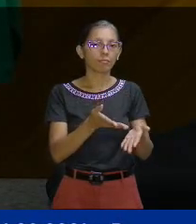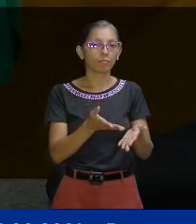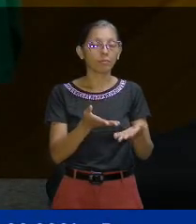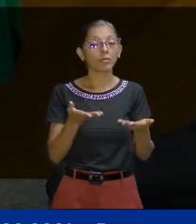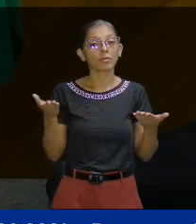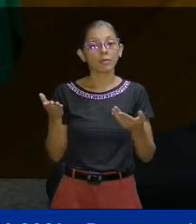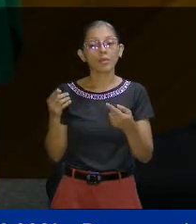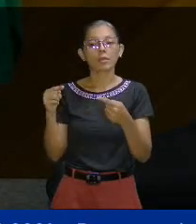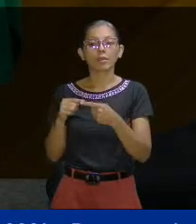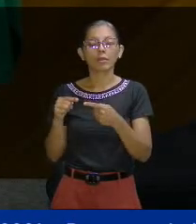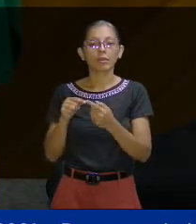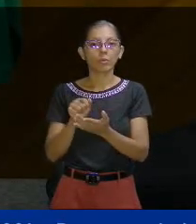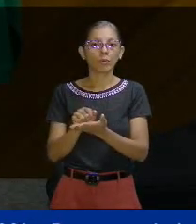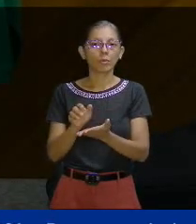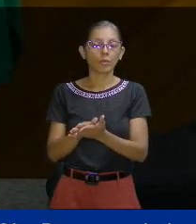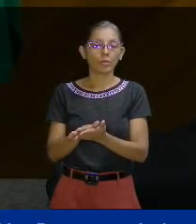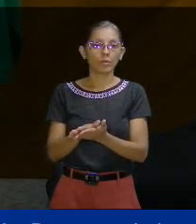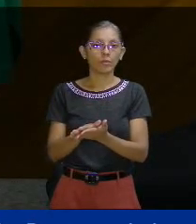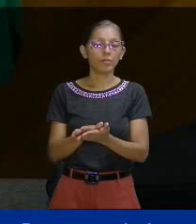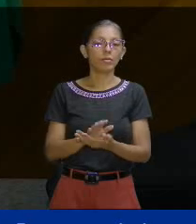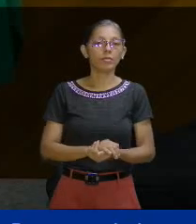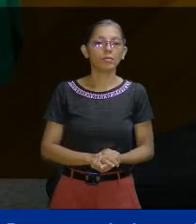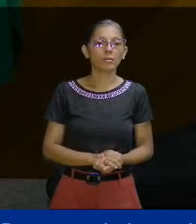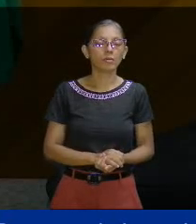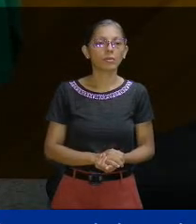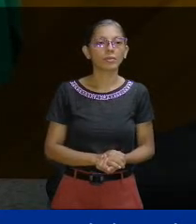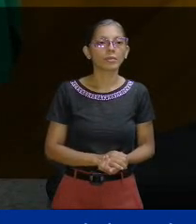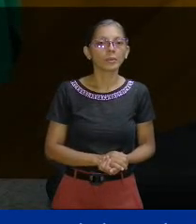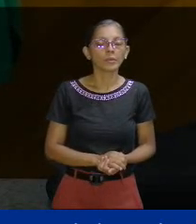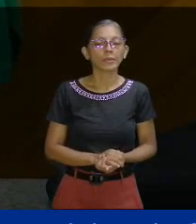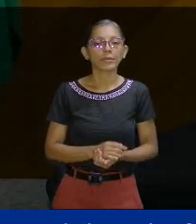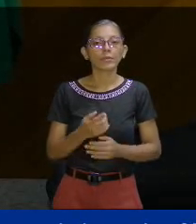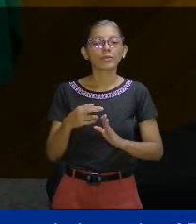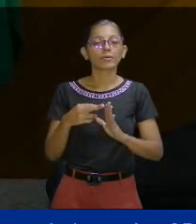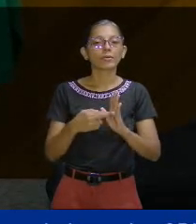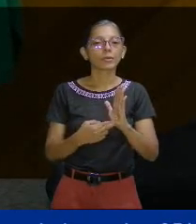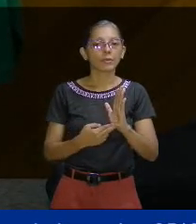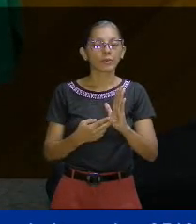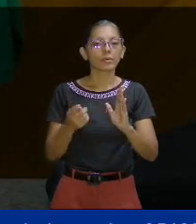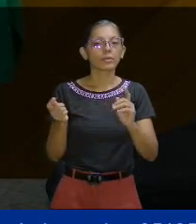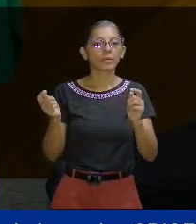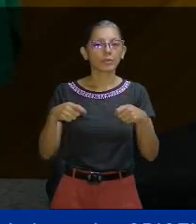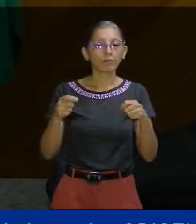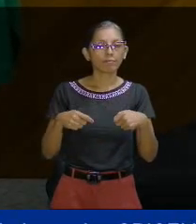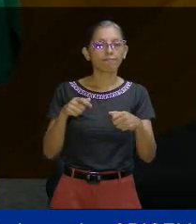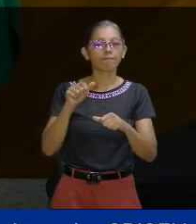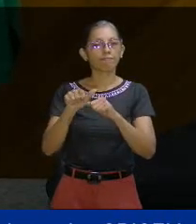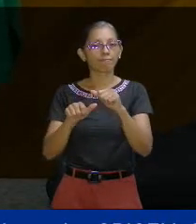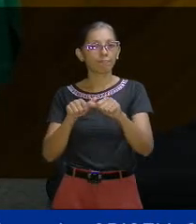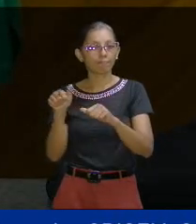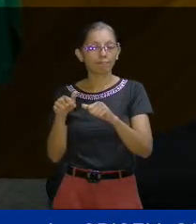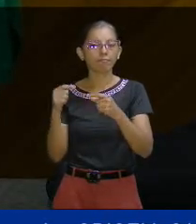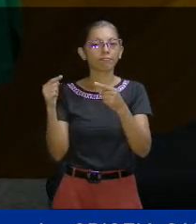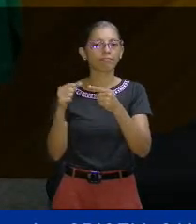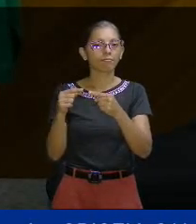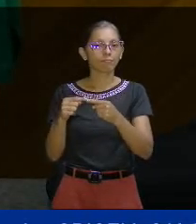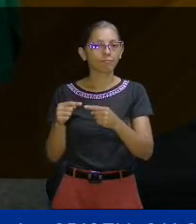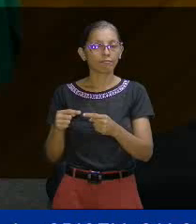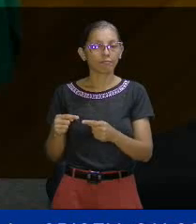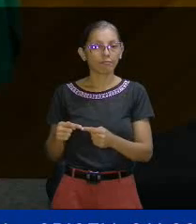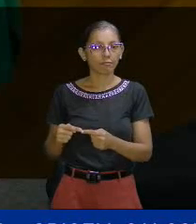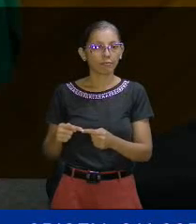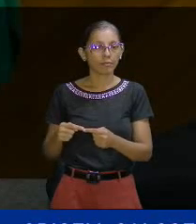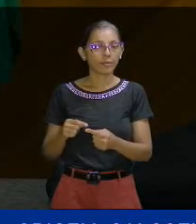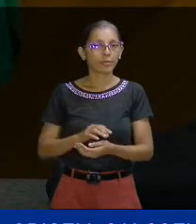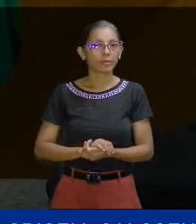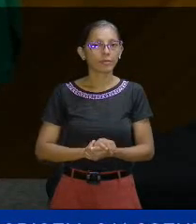norma, vez que a inobservância da regra constitui irregularidade grave, conforme o entendimento jurisprudencial da